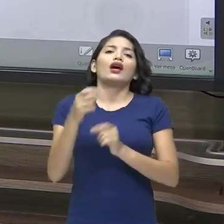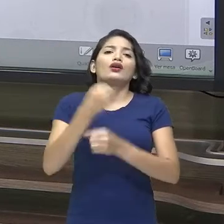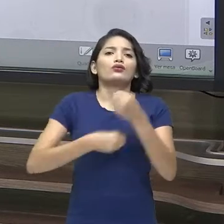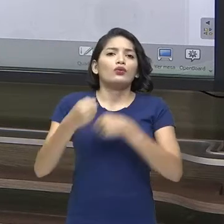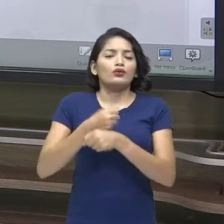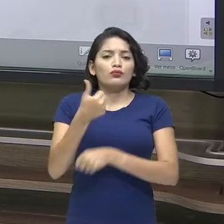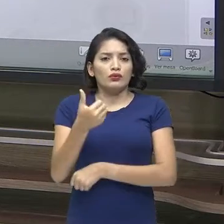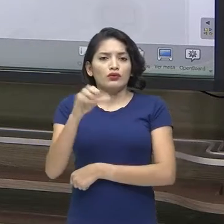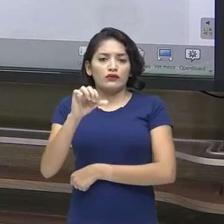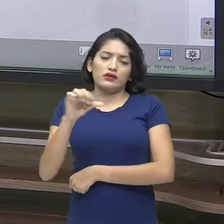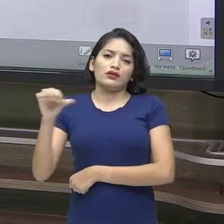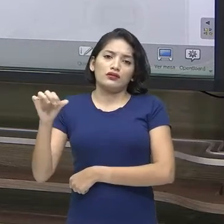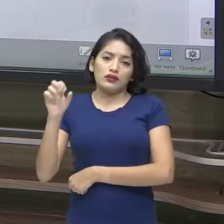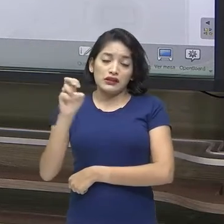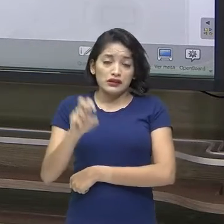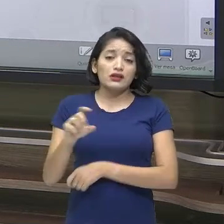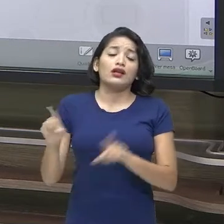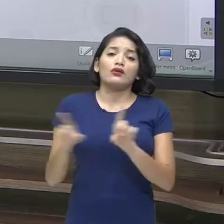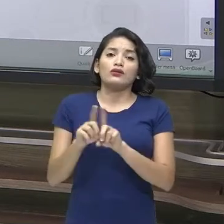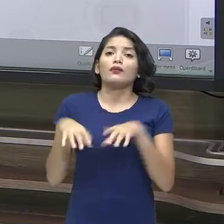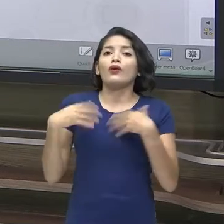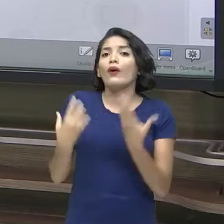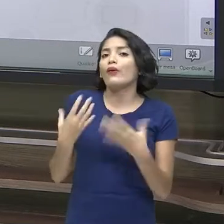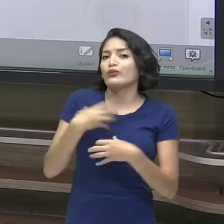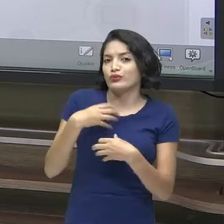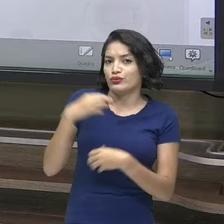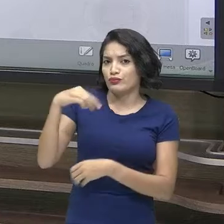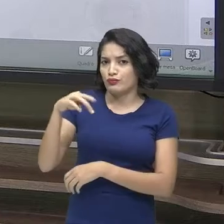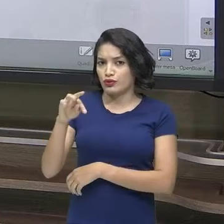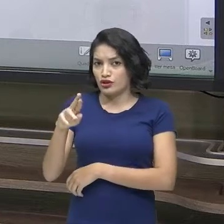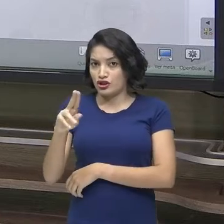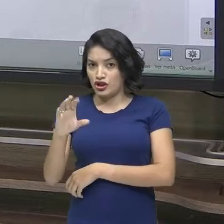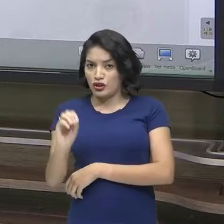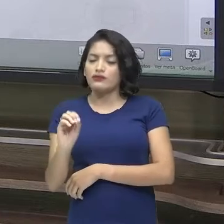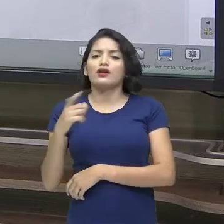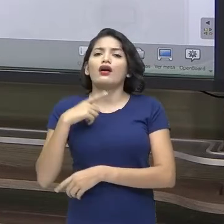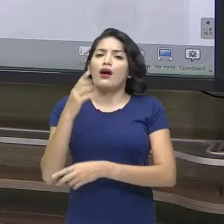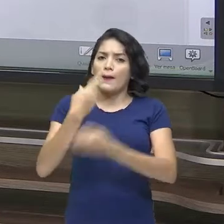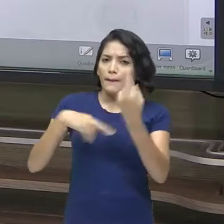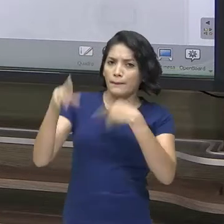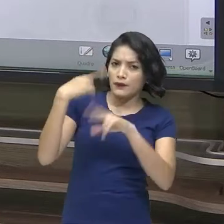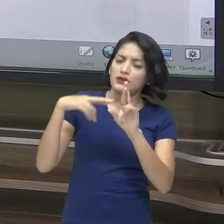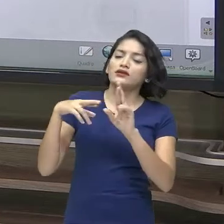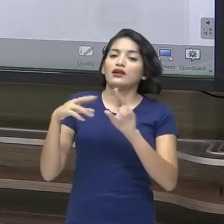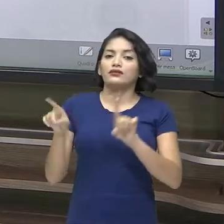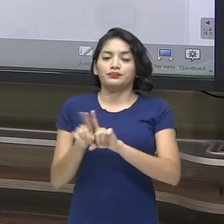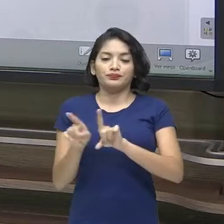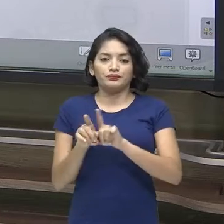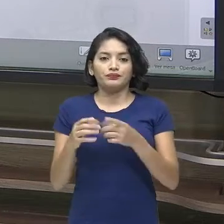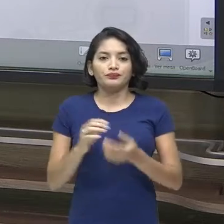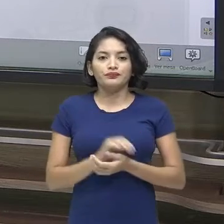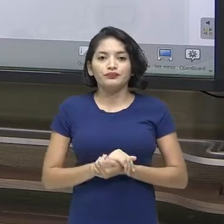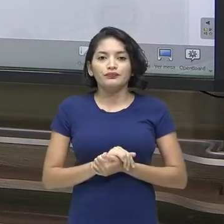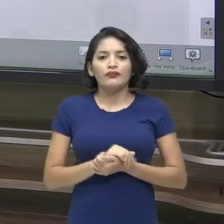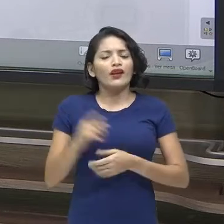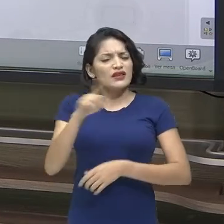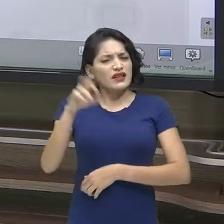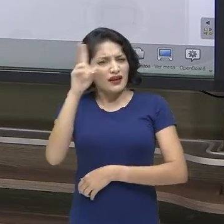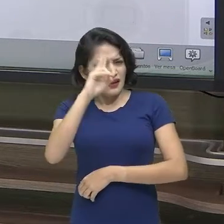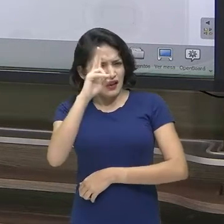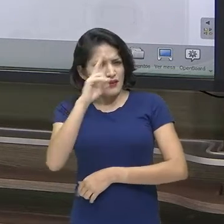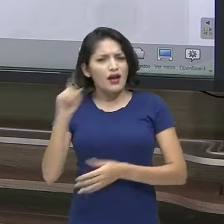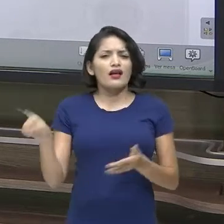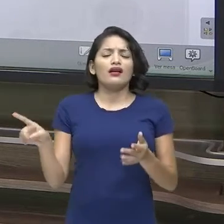os motivos que levaram a esse processo revolucionário, e vocês devem lembrar também que existiam ali